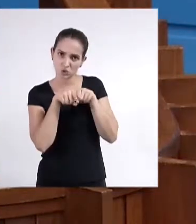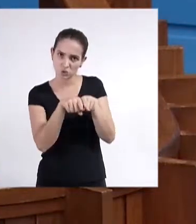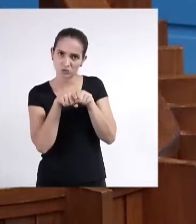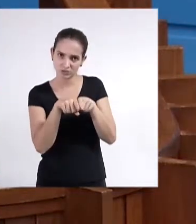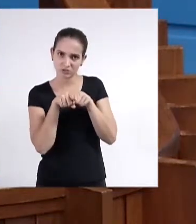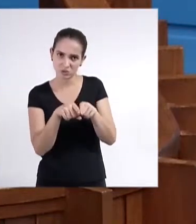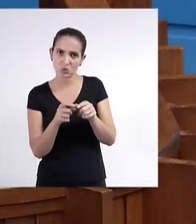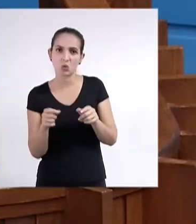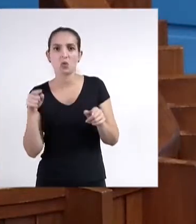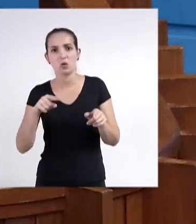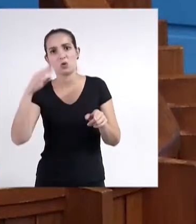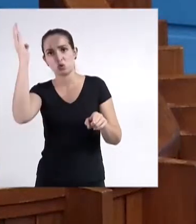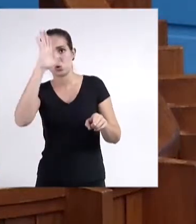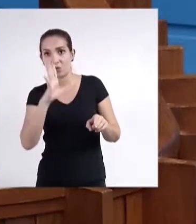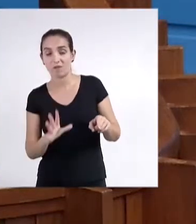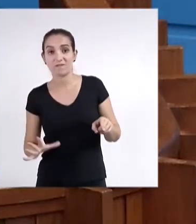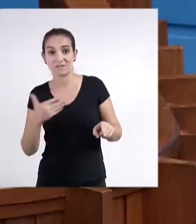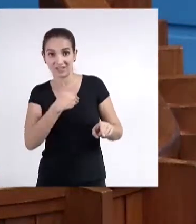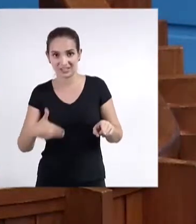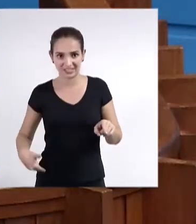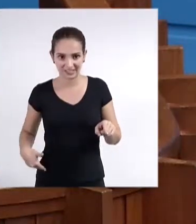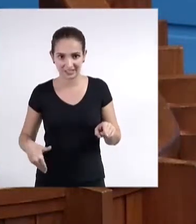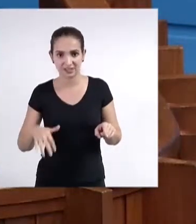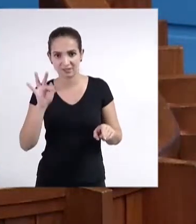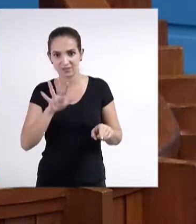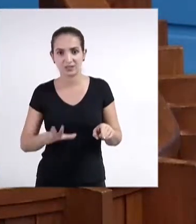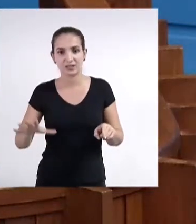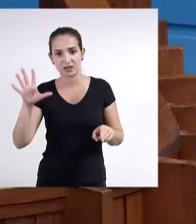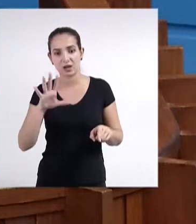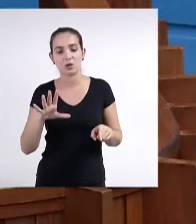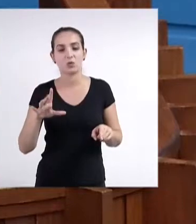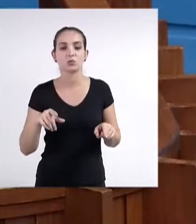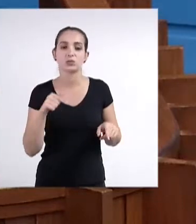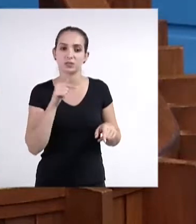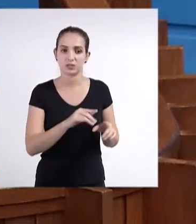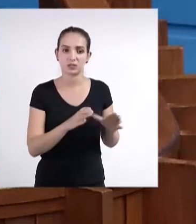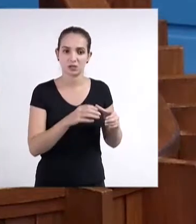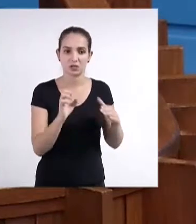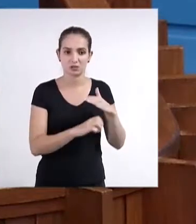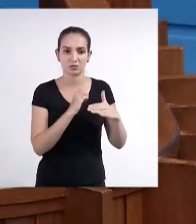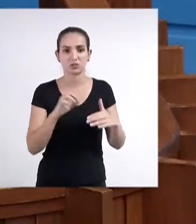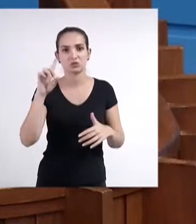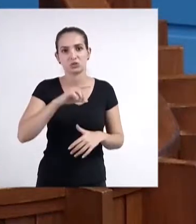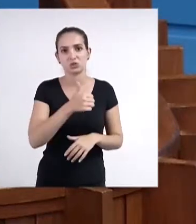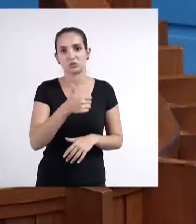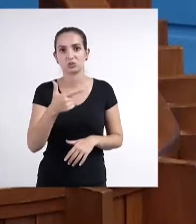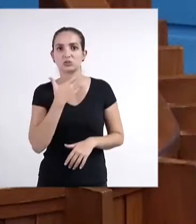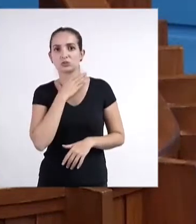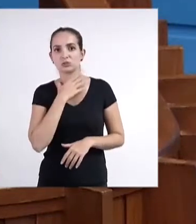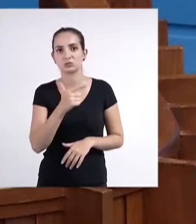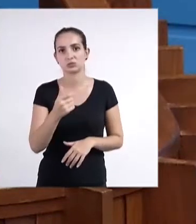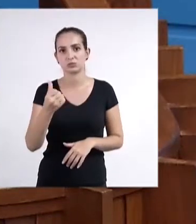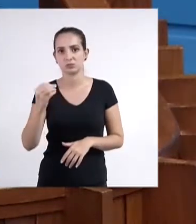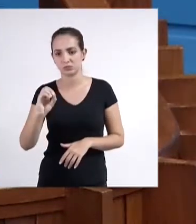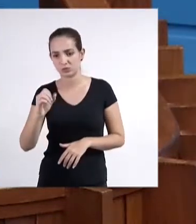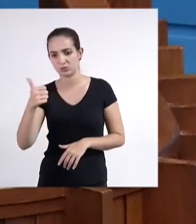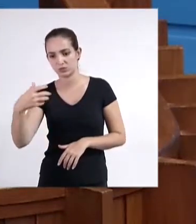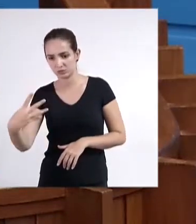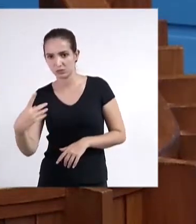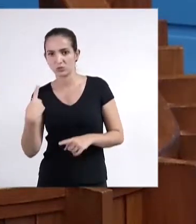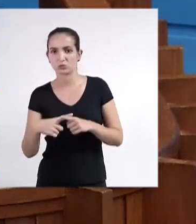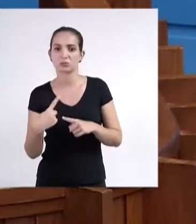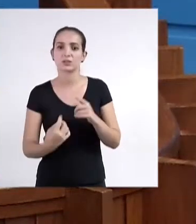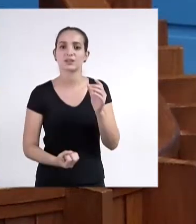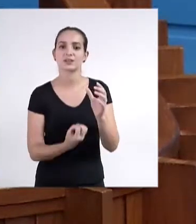pela companhia e a União Federal em 12 de março de 2014. Mas não é isso que vem ocorrendo, o que acaba